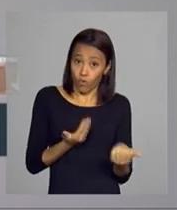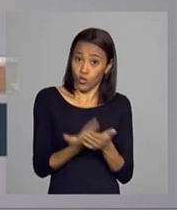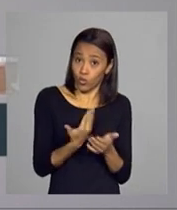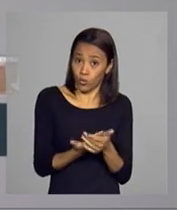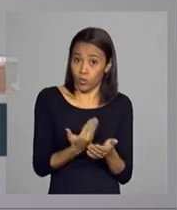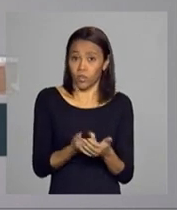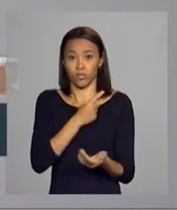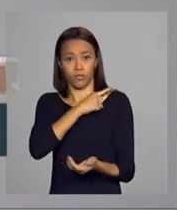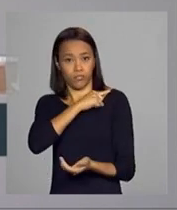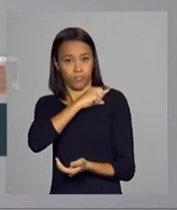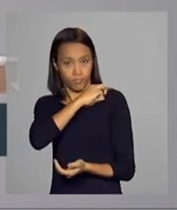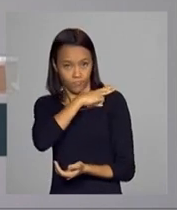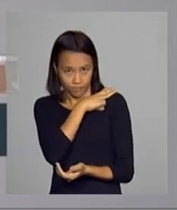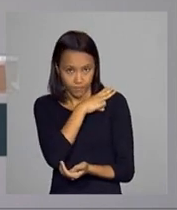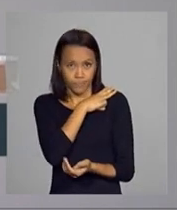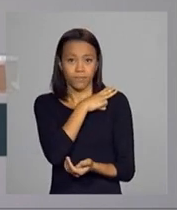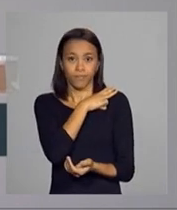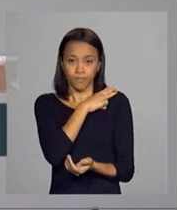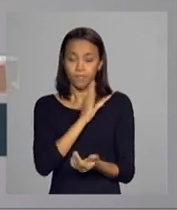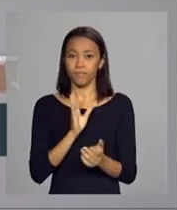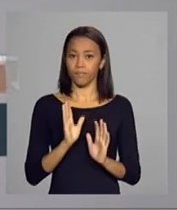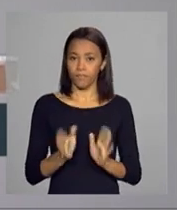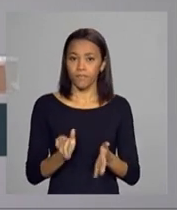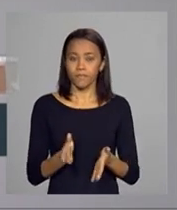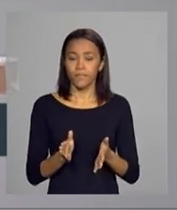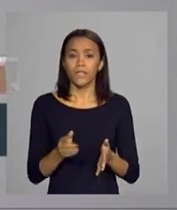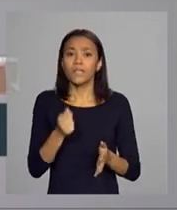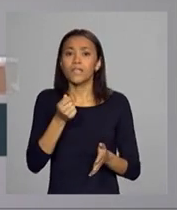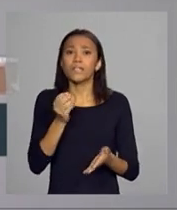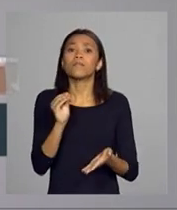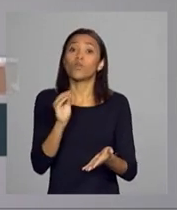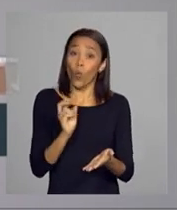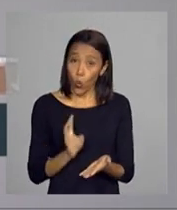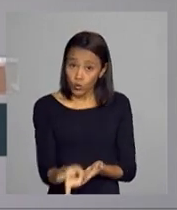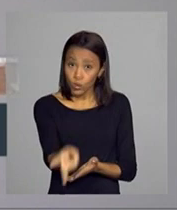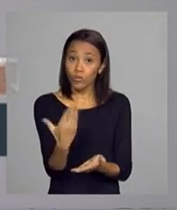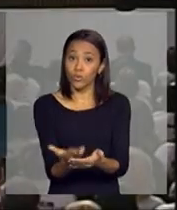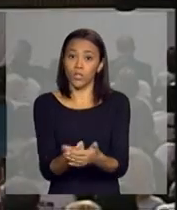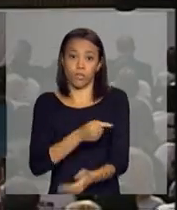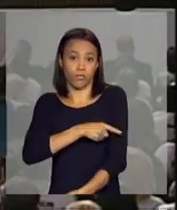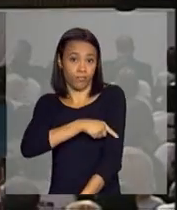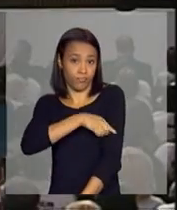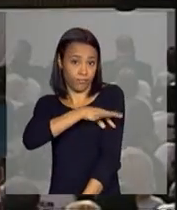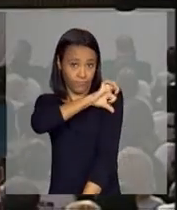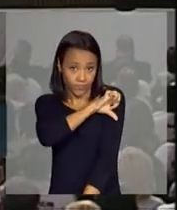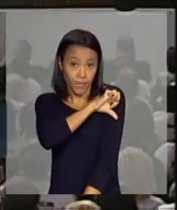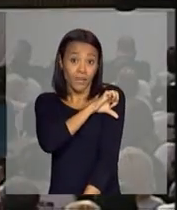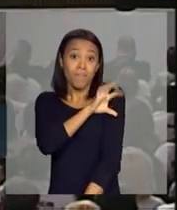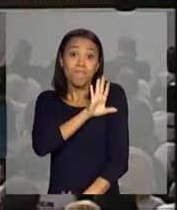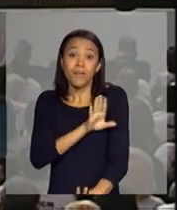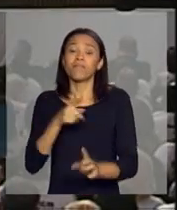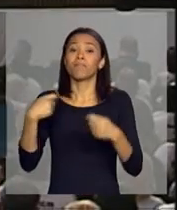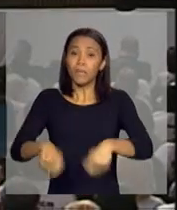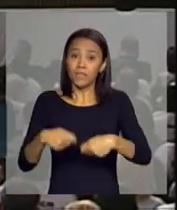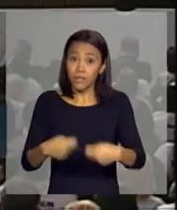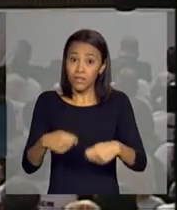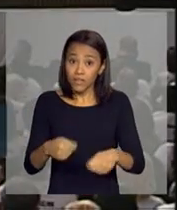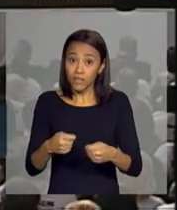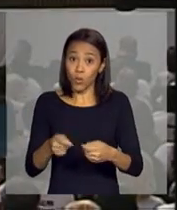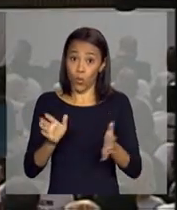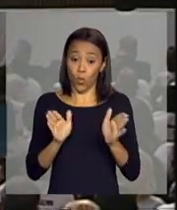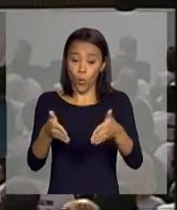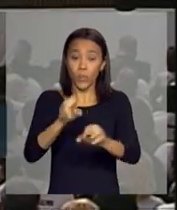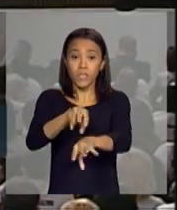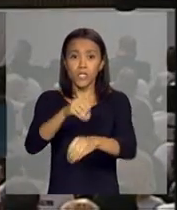médio, nós temos estudantes que estão ainda no ensino fundamental e que precisam, a partir da educação profissional,